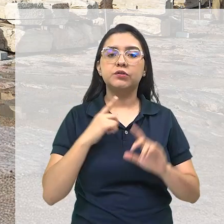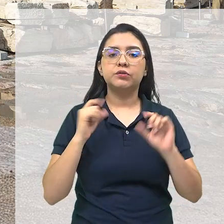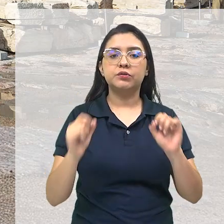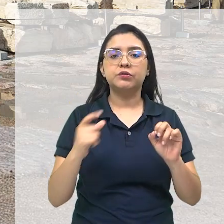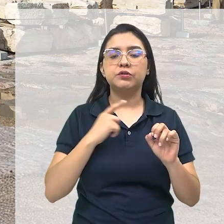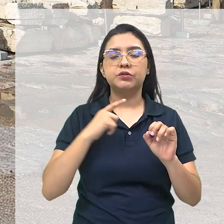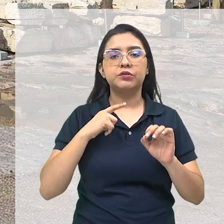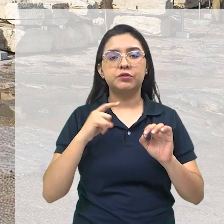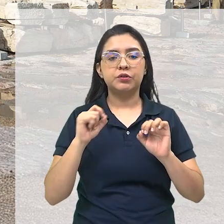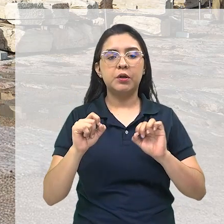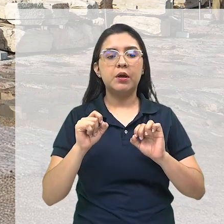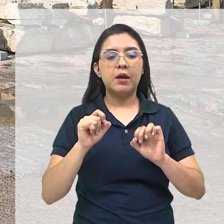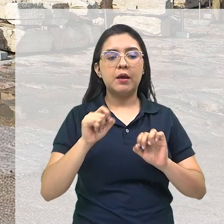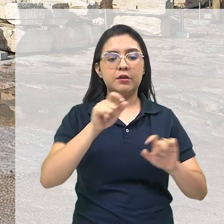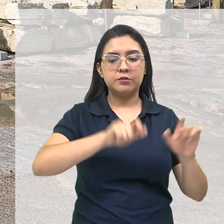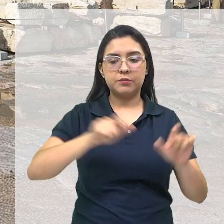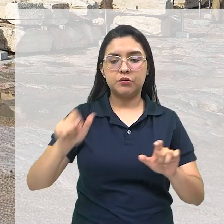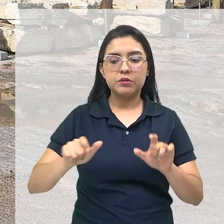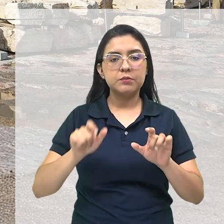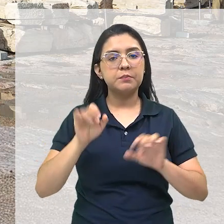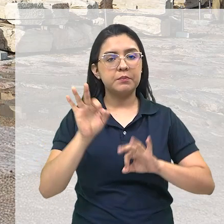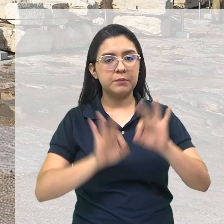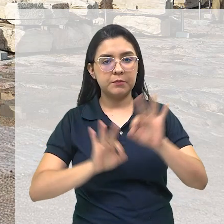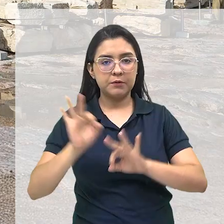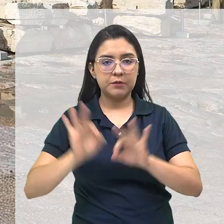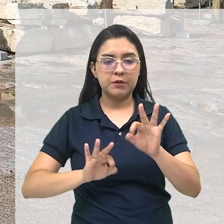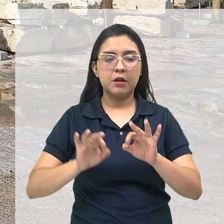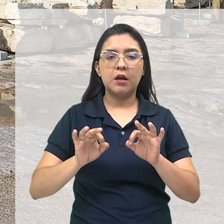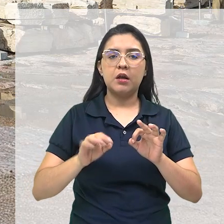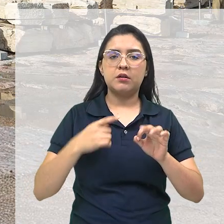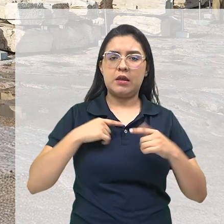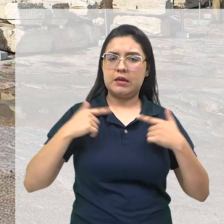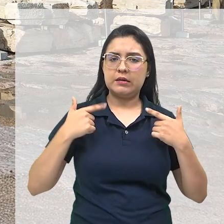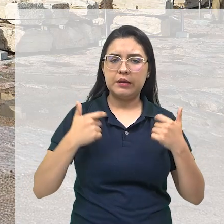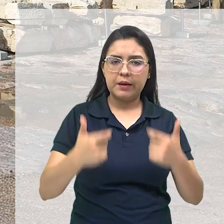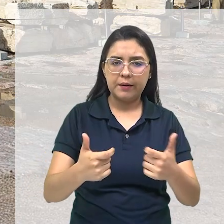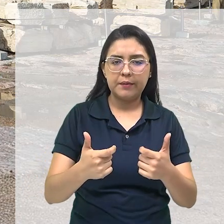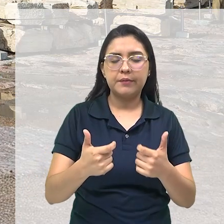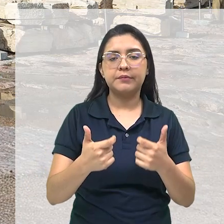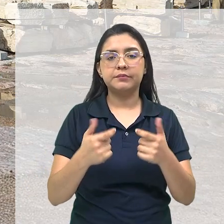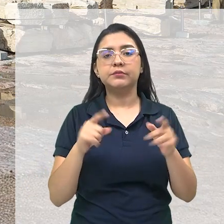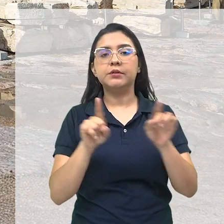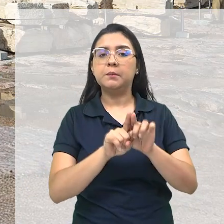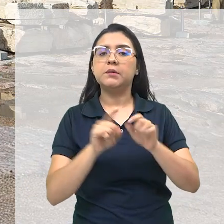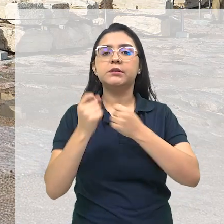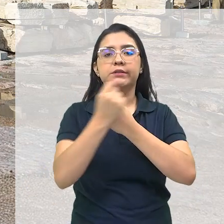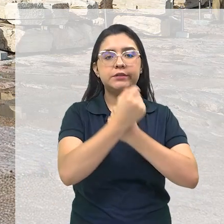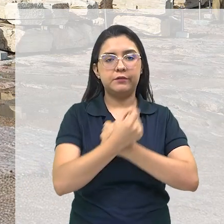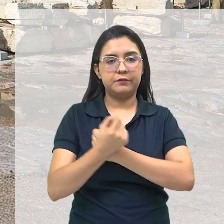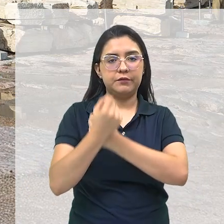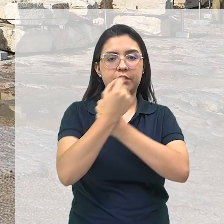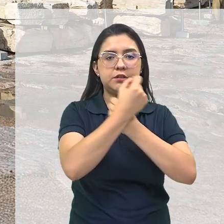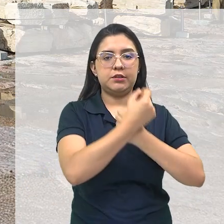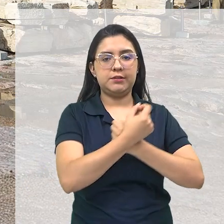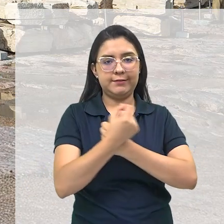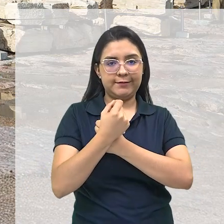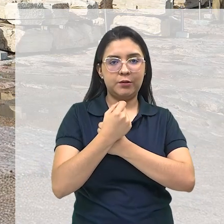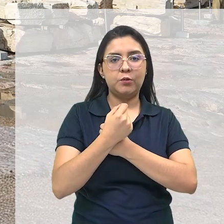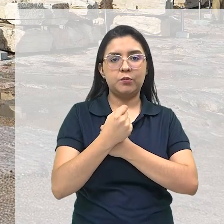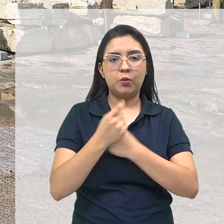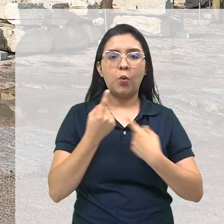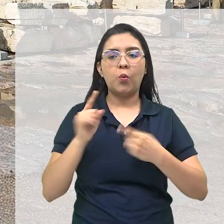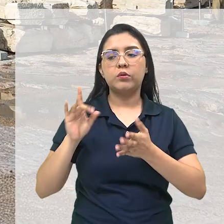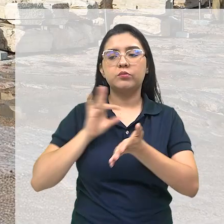lutar, preparar as pessoas para lutarem, guerrear, né, e se defender também dos